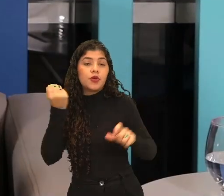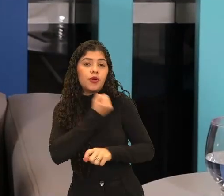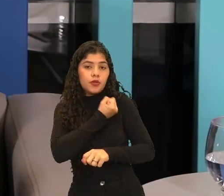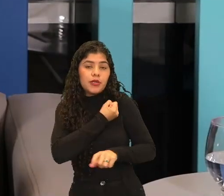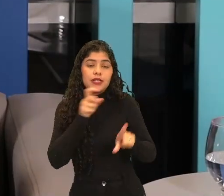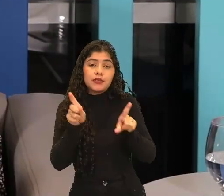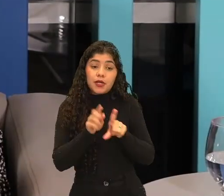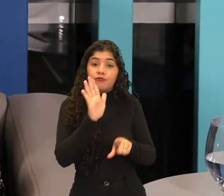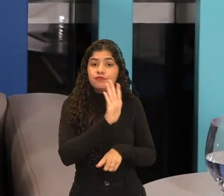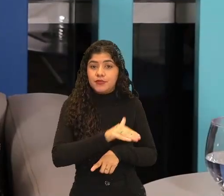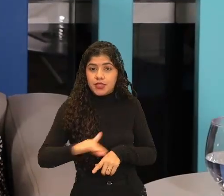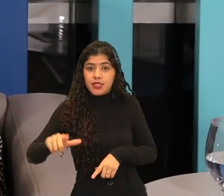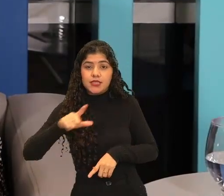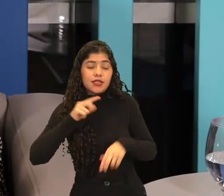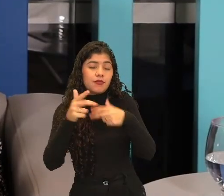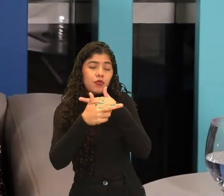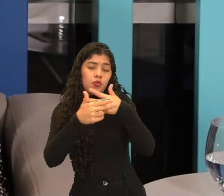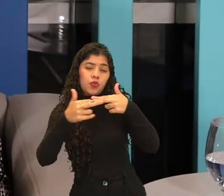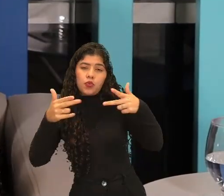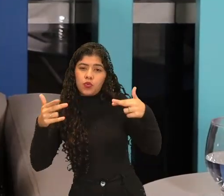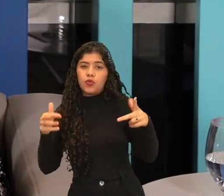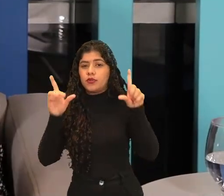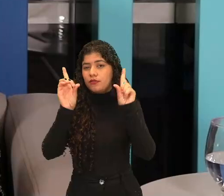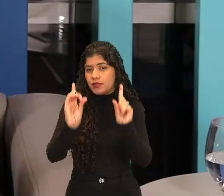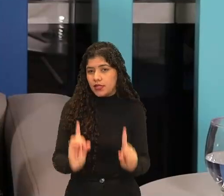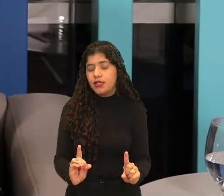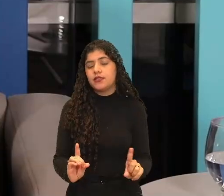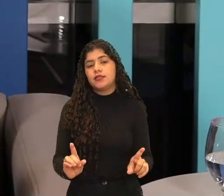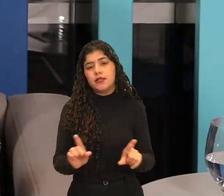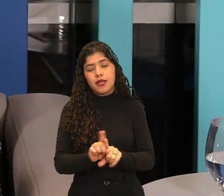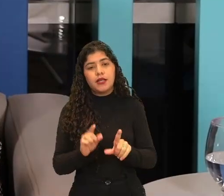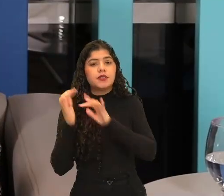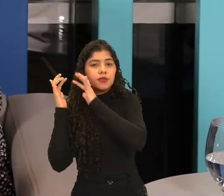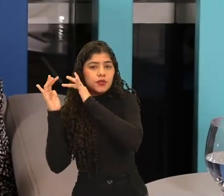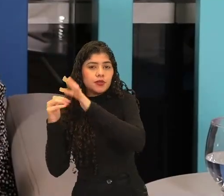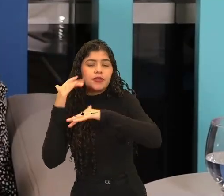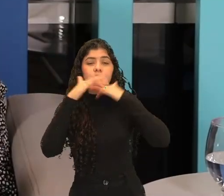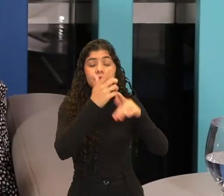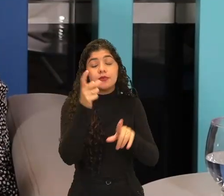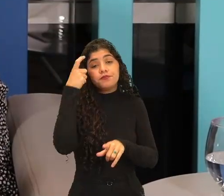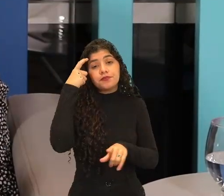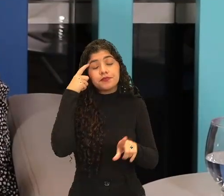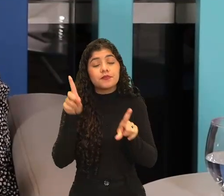de crianças com diversos transtornos, né? Inclusive os do neurodesenvolvimento. E eu penso